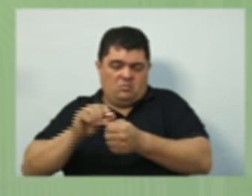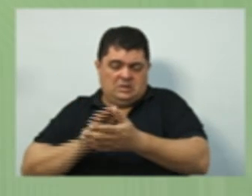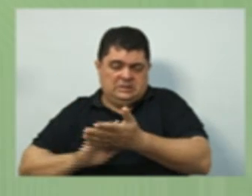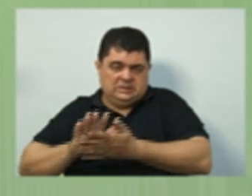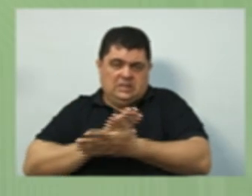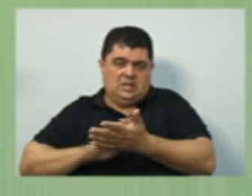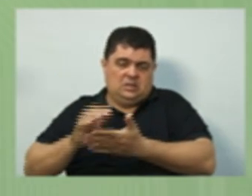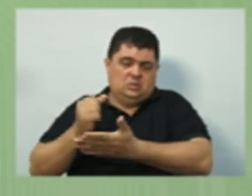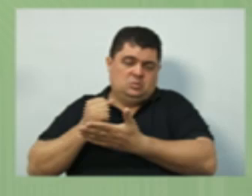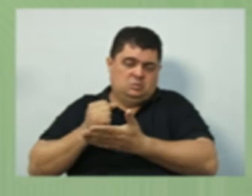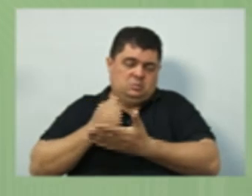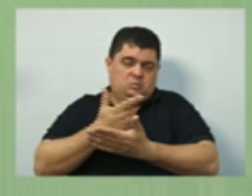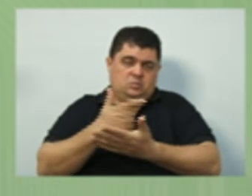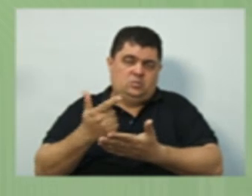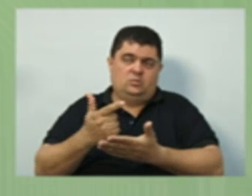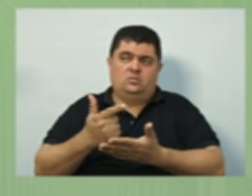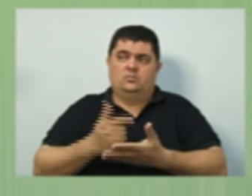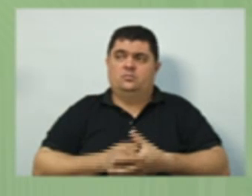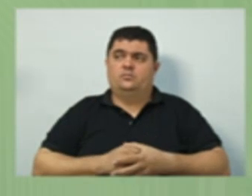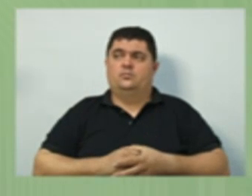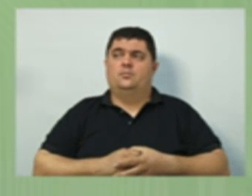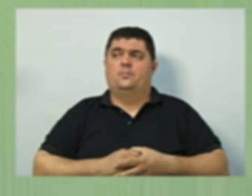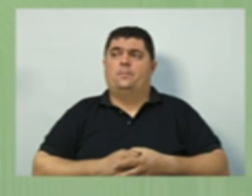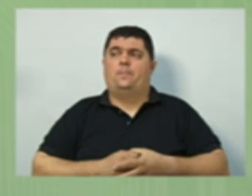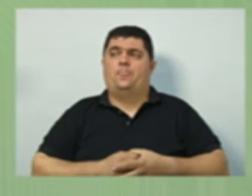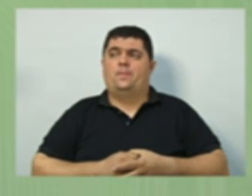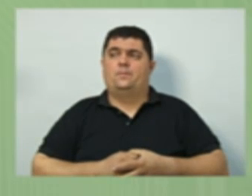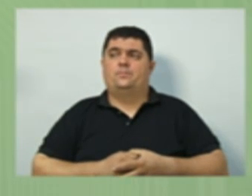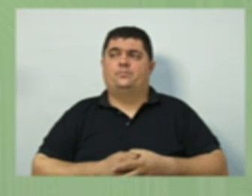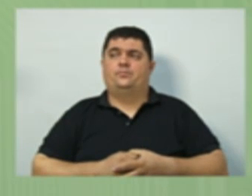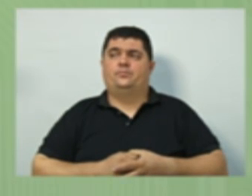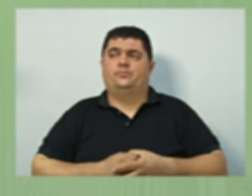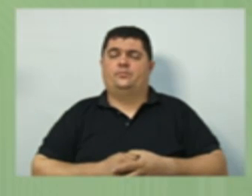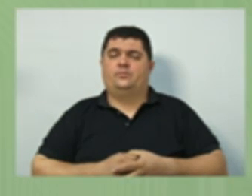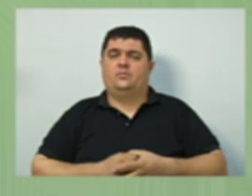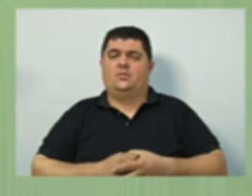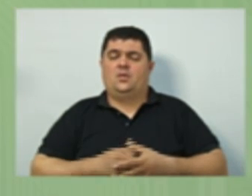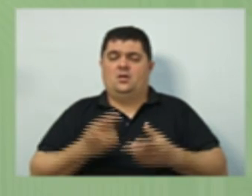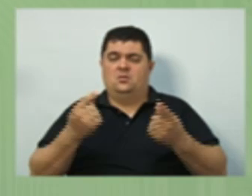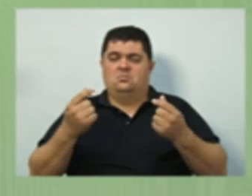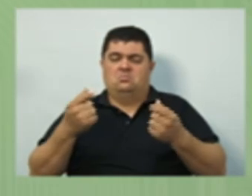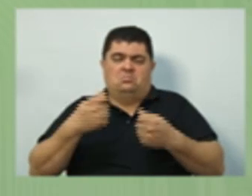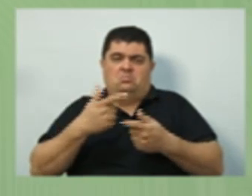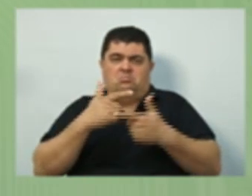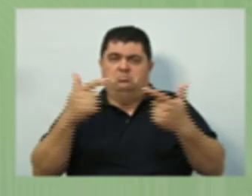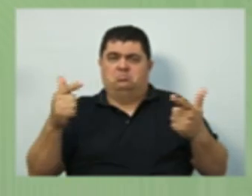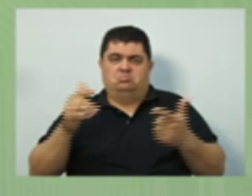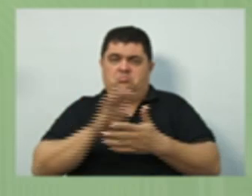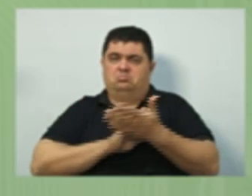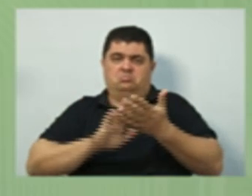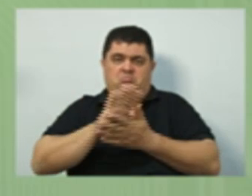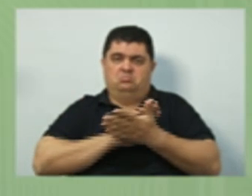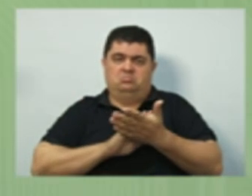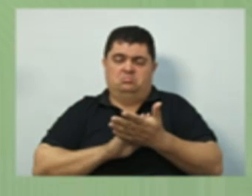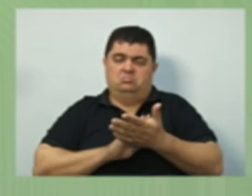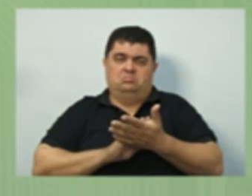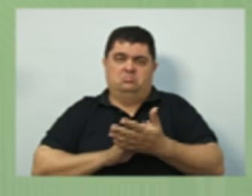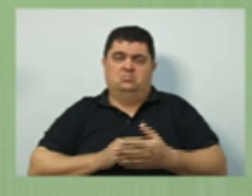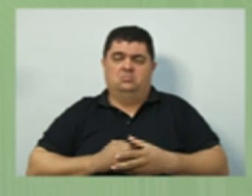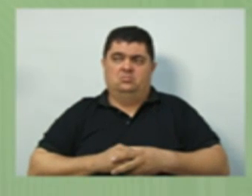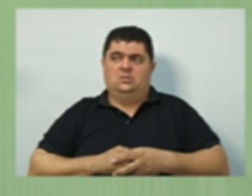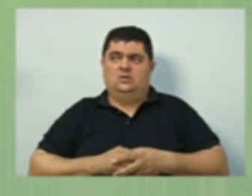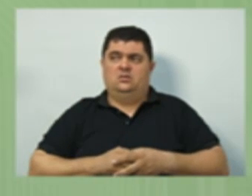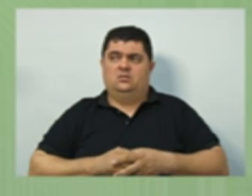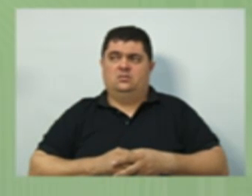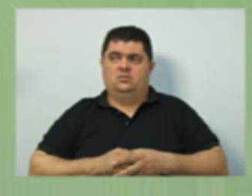muitos. O financiamento feito ao produtor rural, não há financiamento nenhum aí, está